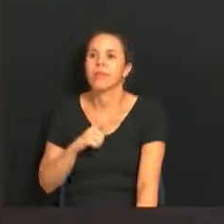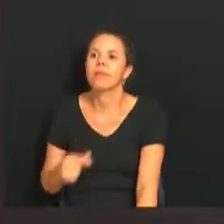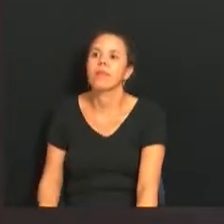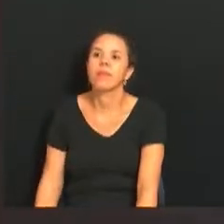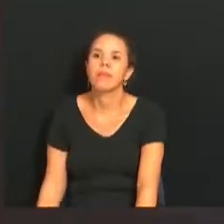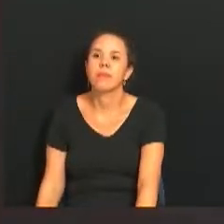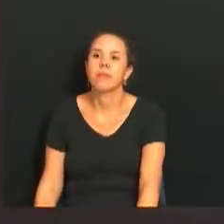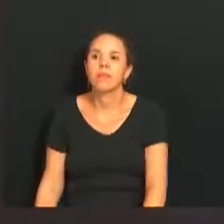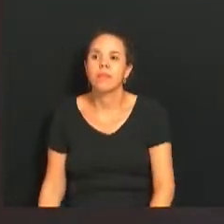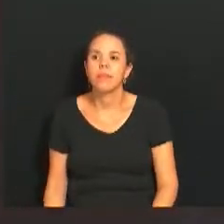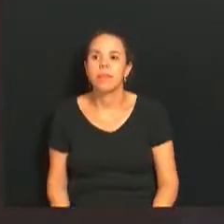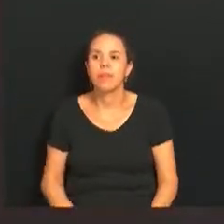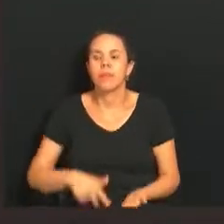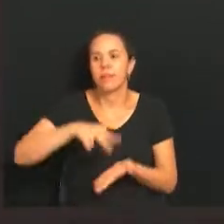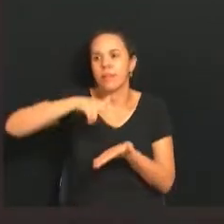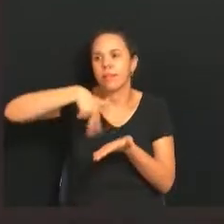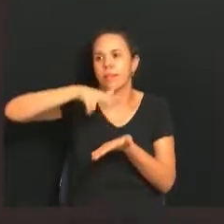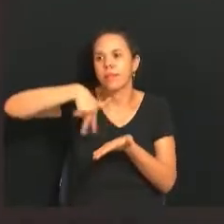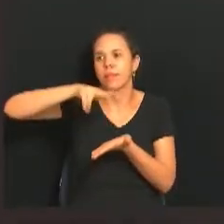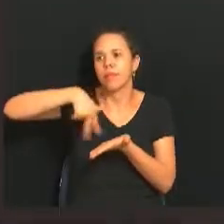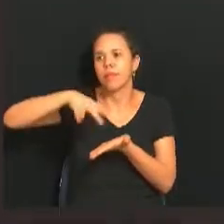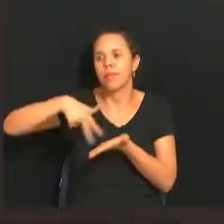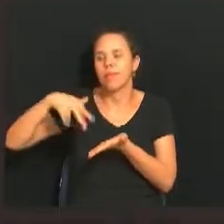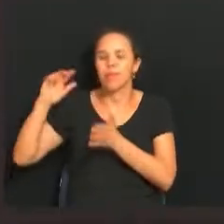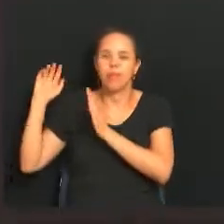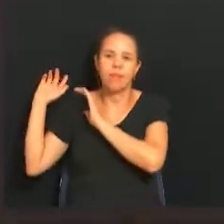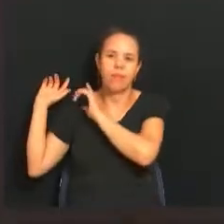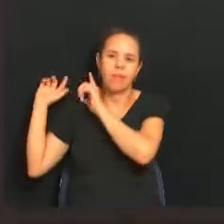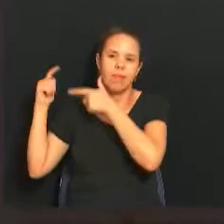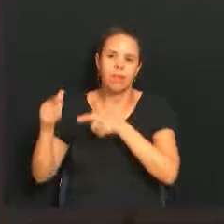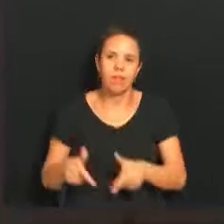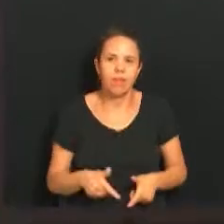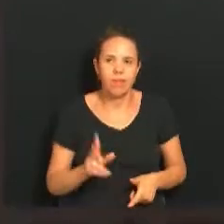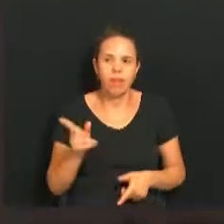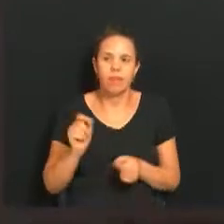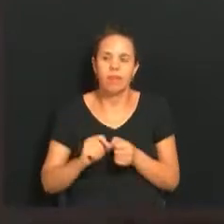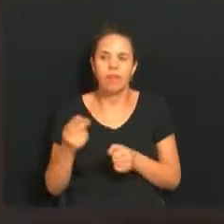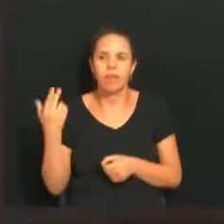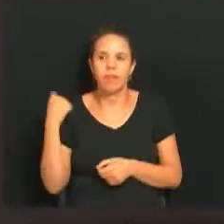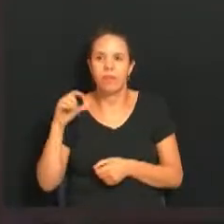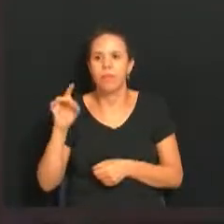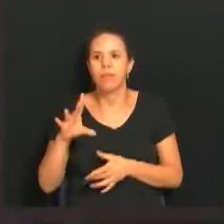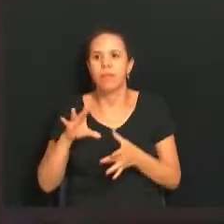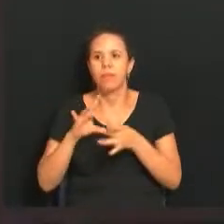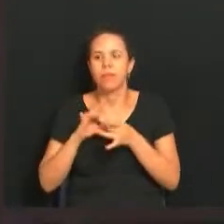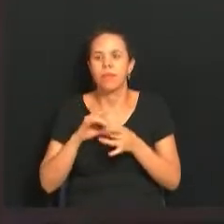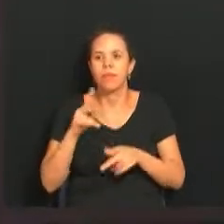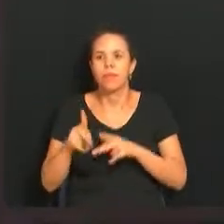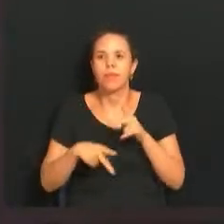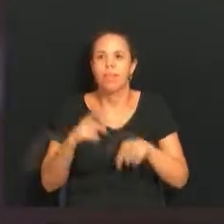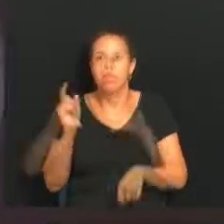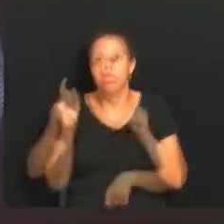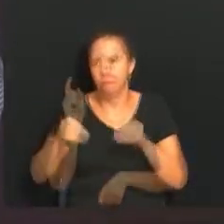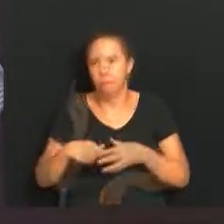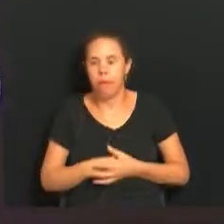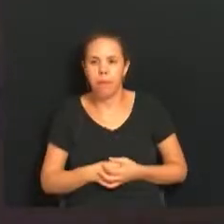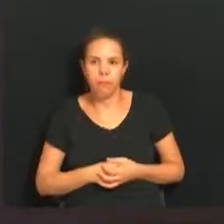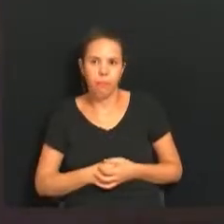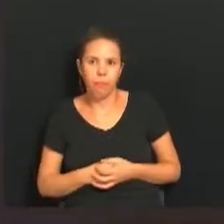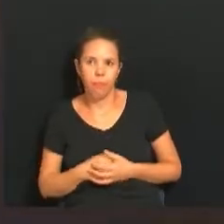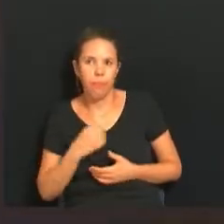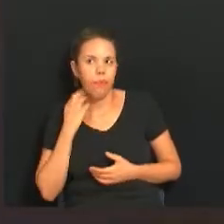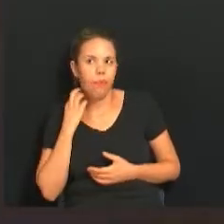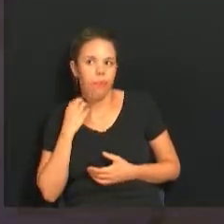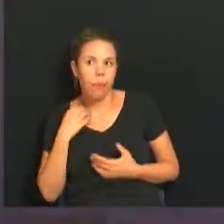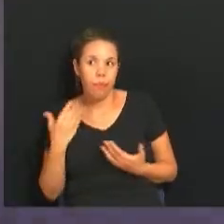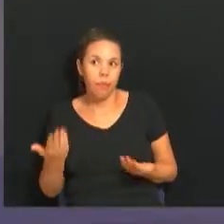O baile, que é uma coisa tradicional, mas era feito sempre com os sócios. Aqui chegou a ter 1.000 sócios, André. E